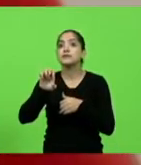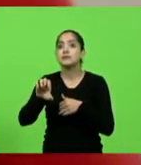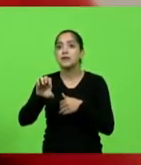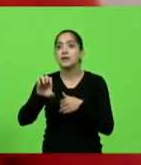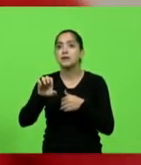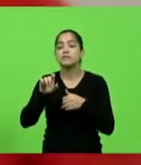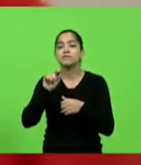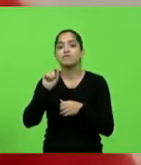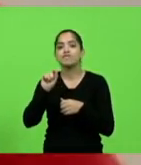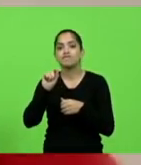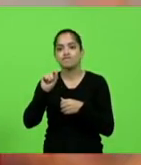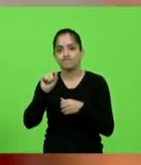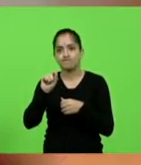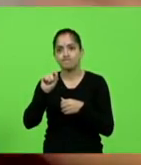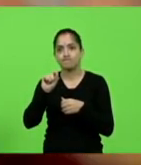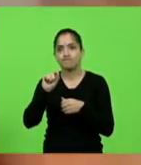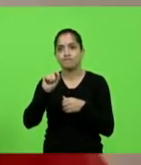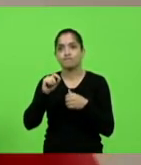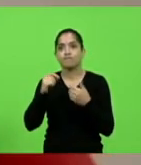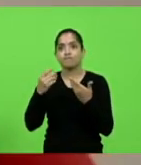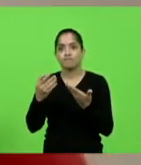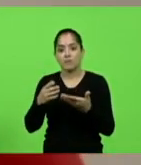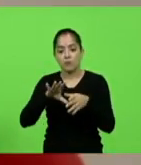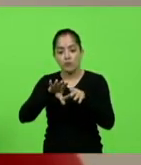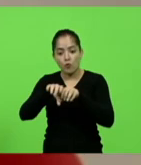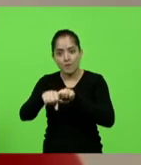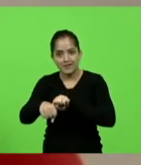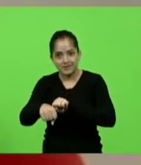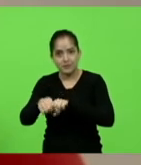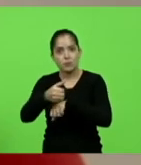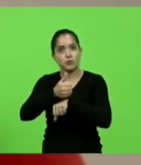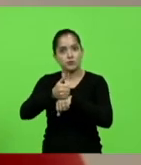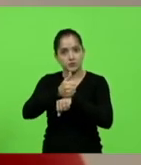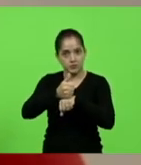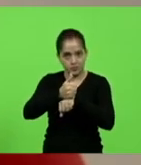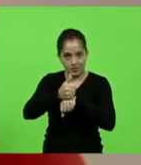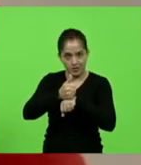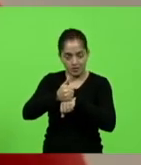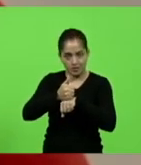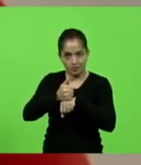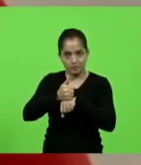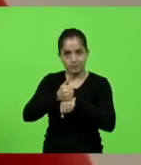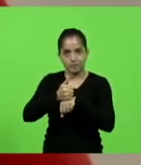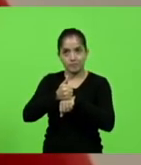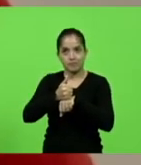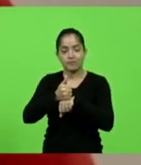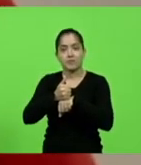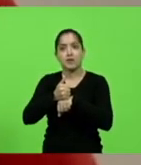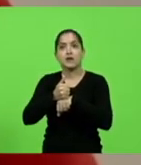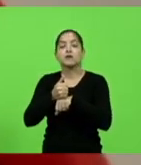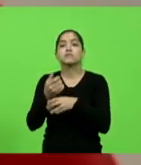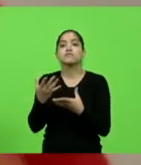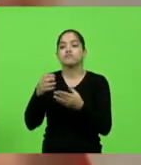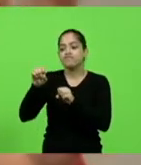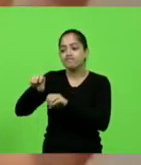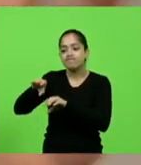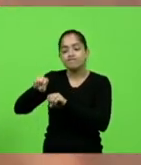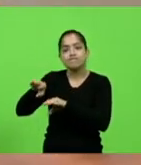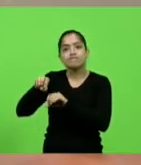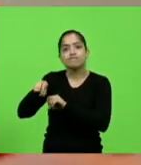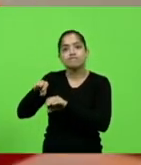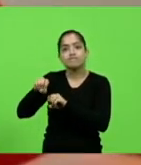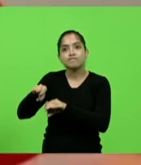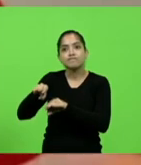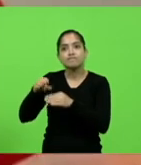os princípios da formação profissional, da licenciatura. Né? Não são chamados